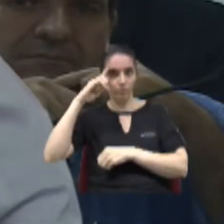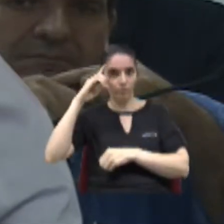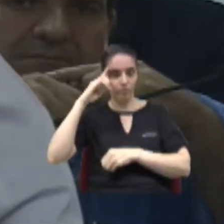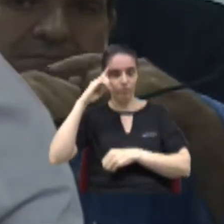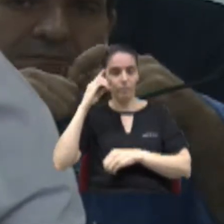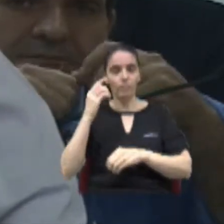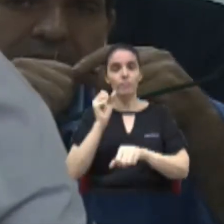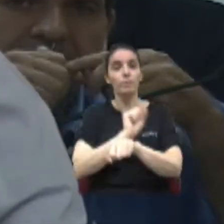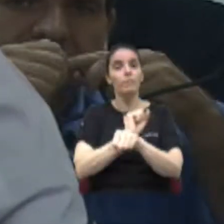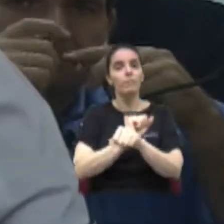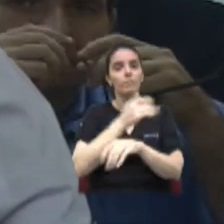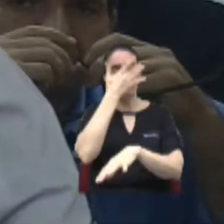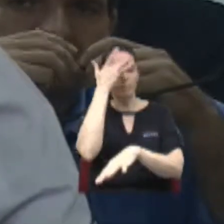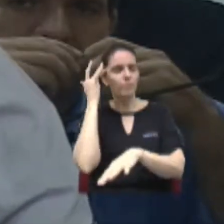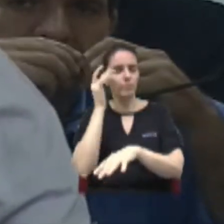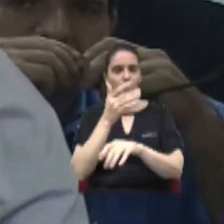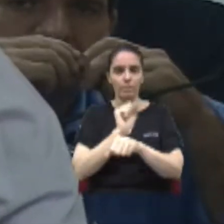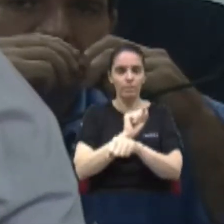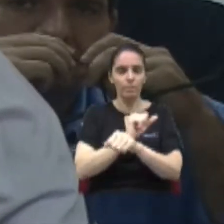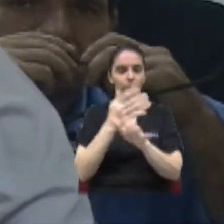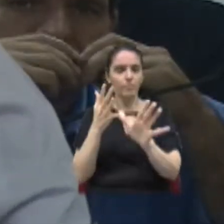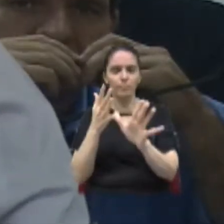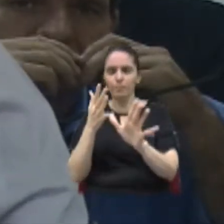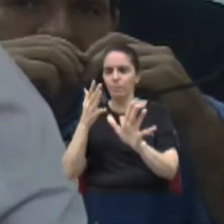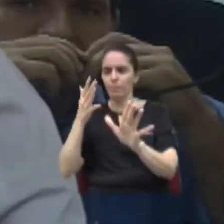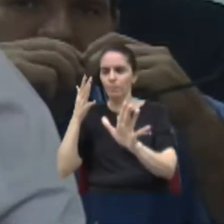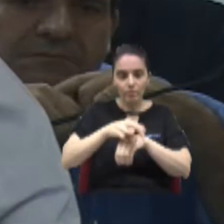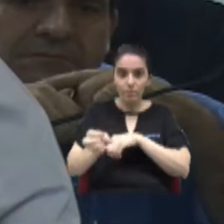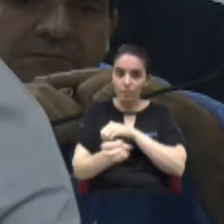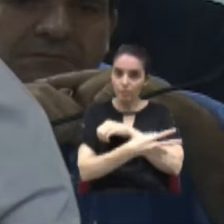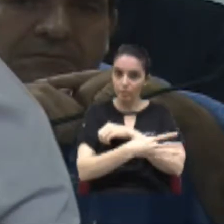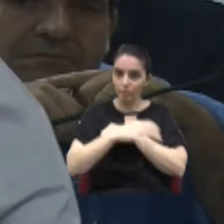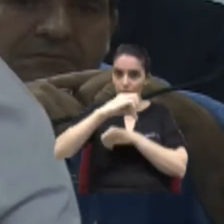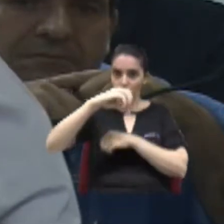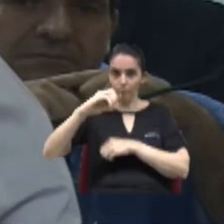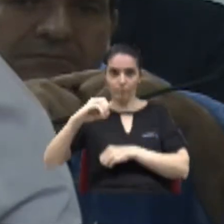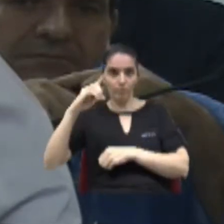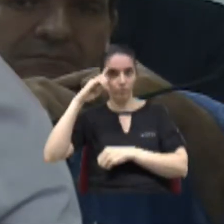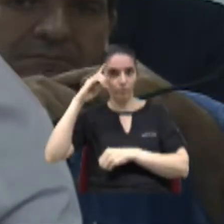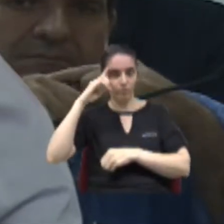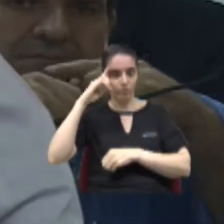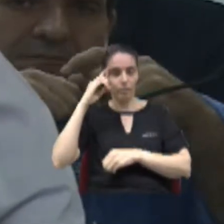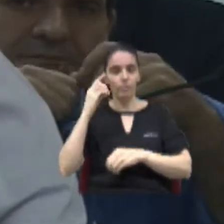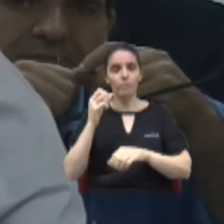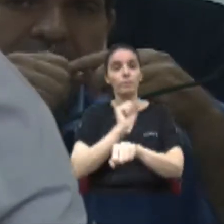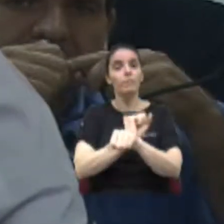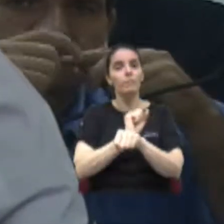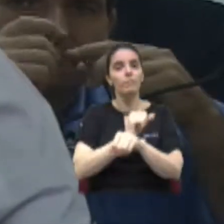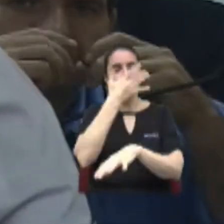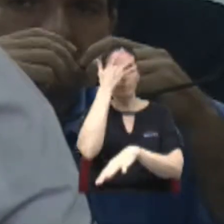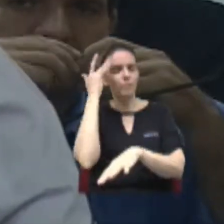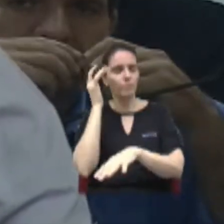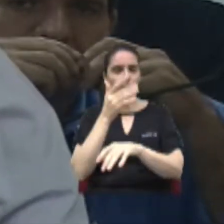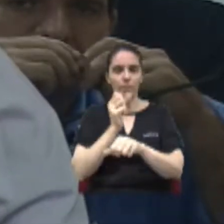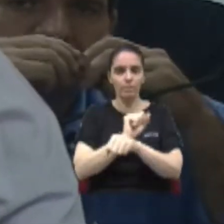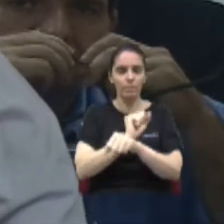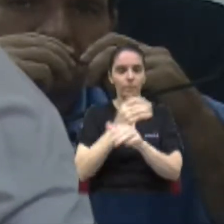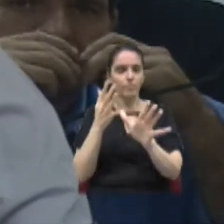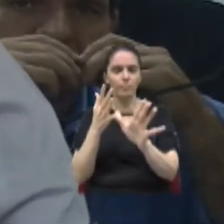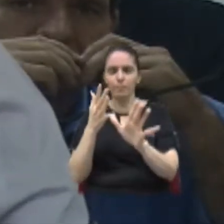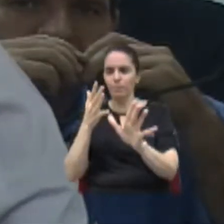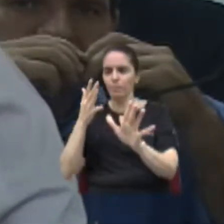em meio eletrônico os nomes completos, bem como o número da inscrição em ordem de chamada. Então, a ideia, presidente,